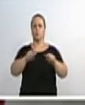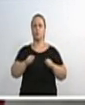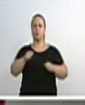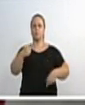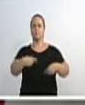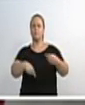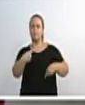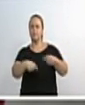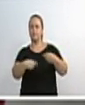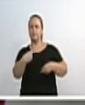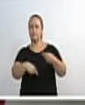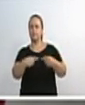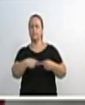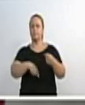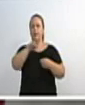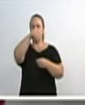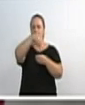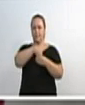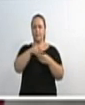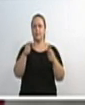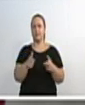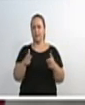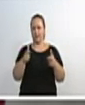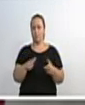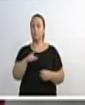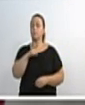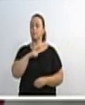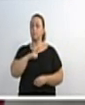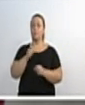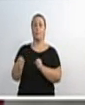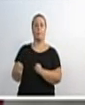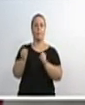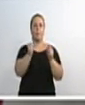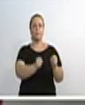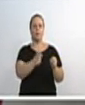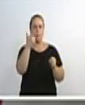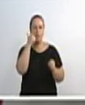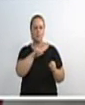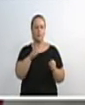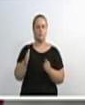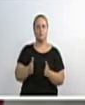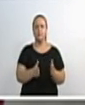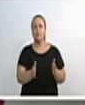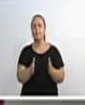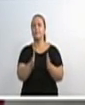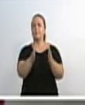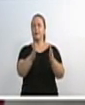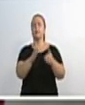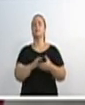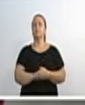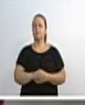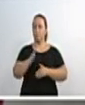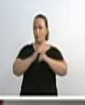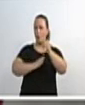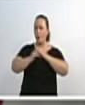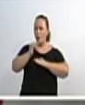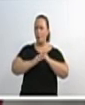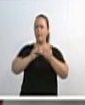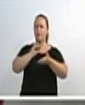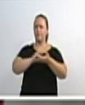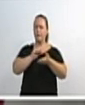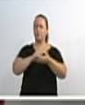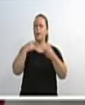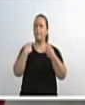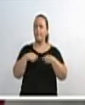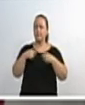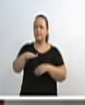na determinada região e eles tinham o poder de fazer os encaminhamentos encaminhamentos das obras necessárias para aquela região,